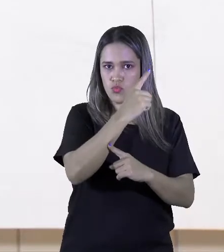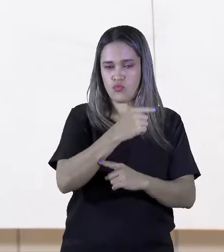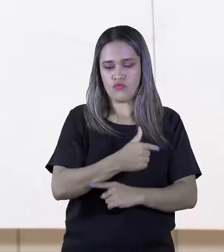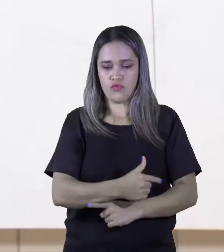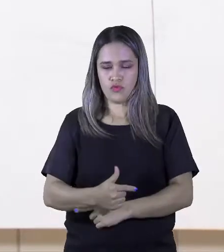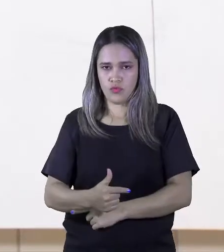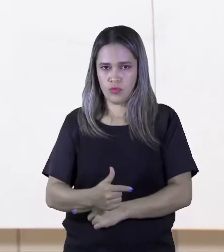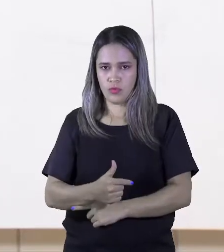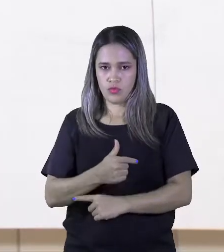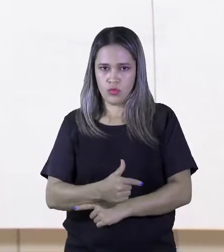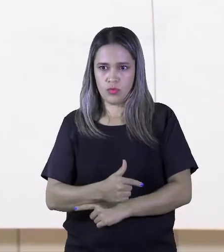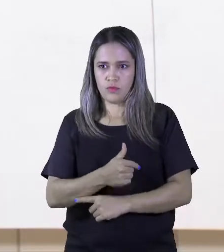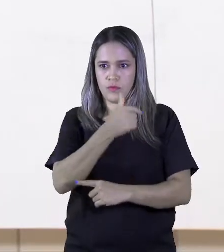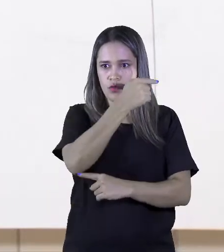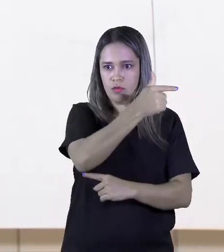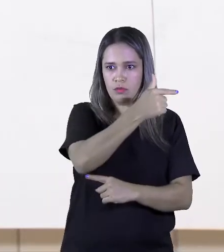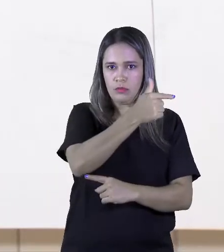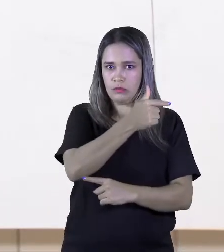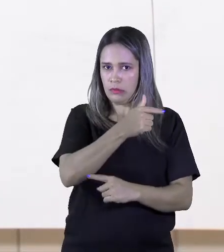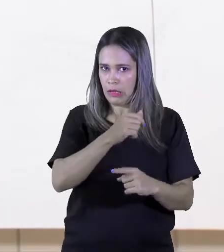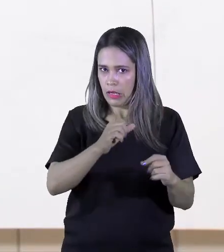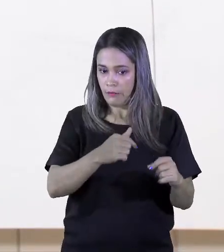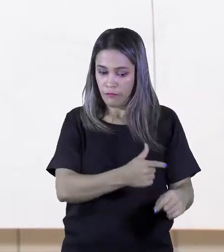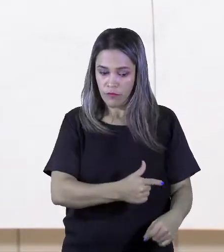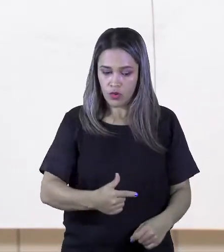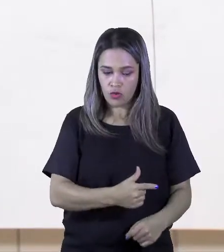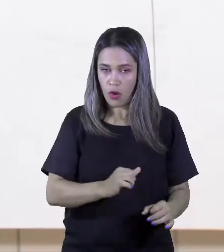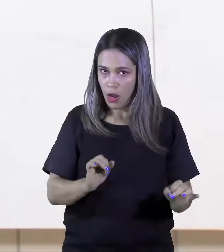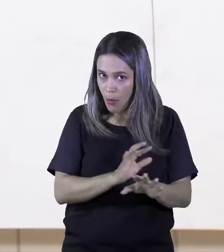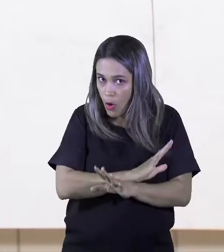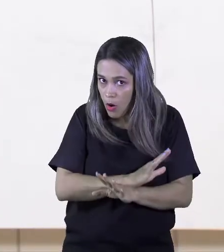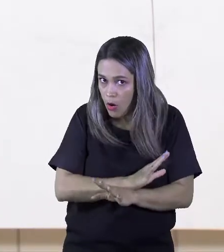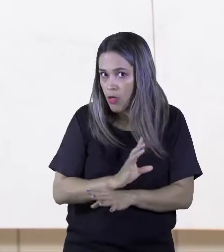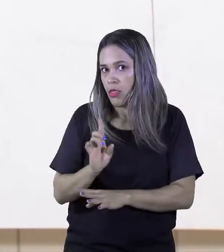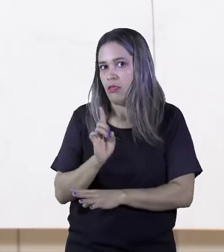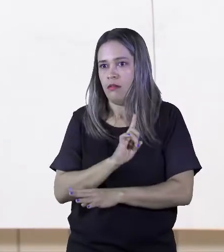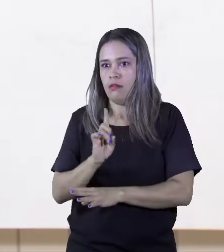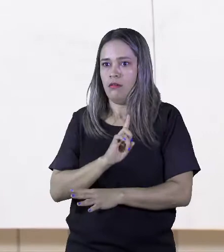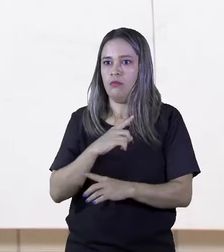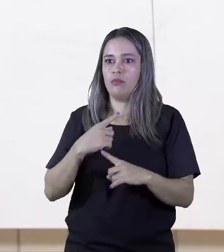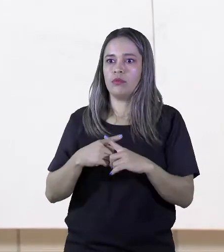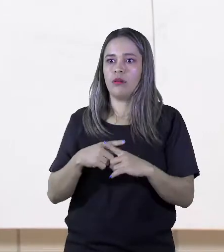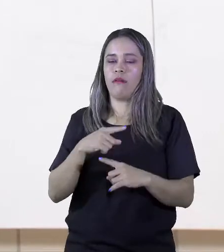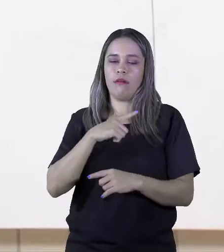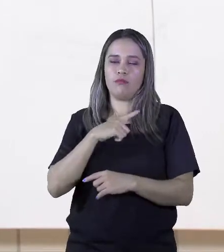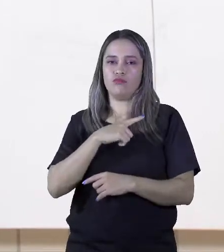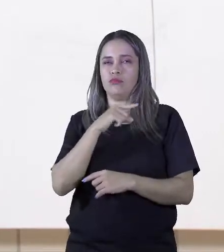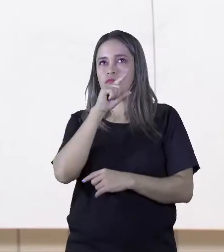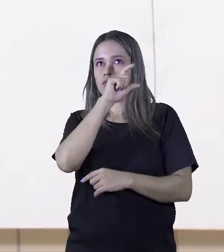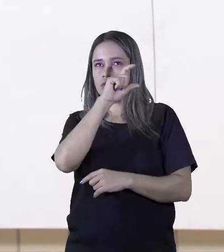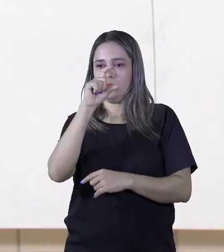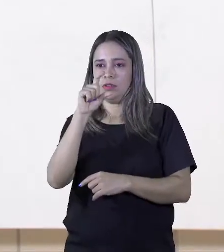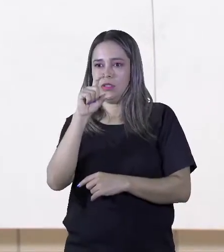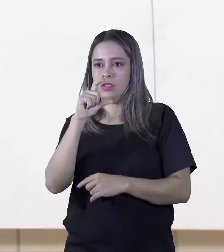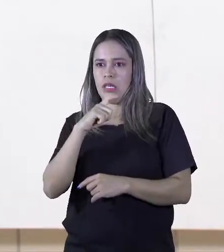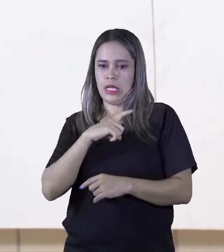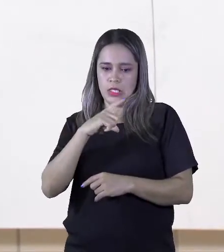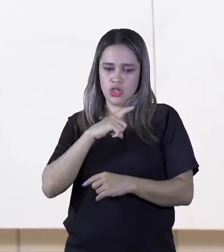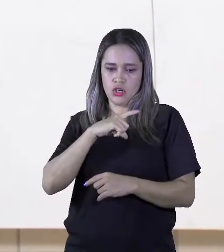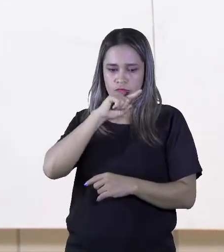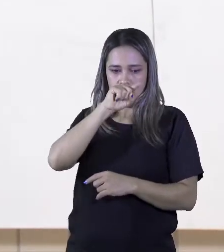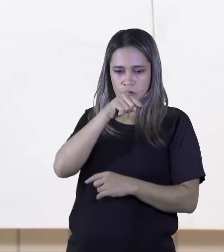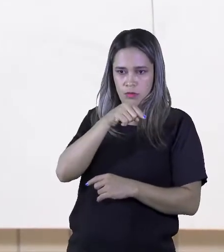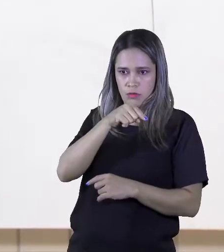22. Terminei? Não. Por quê? Aqui eu tinha, lembrando, a gente tinha a vírgula, né, pessoal?